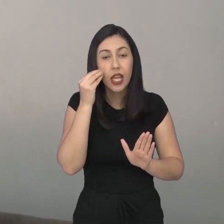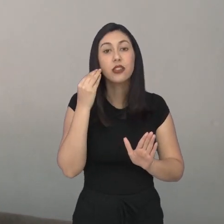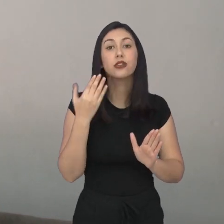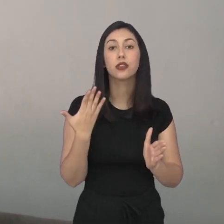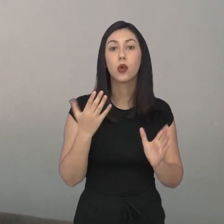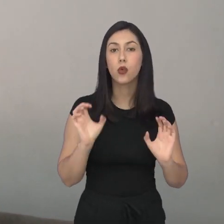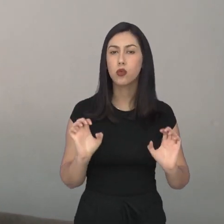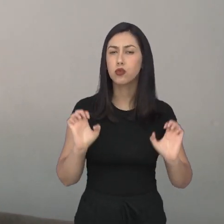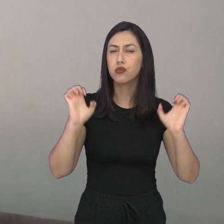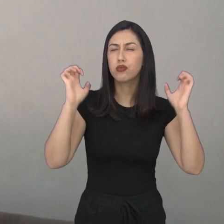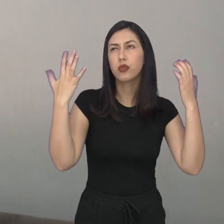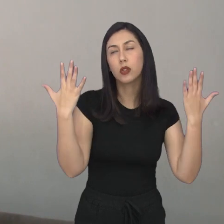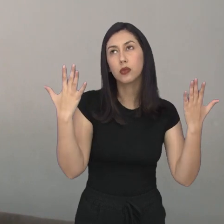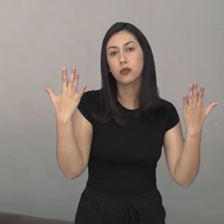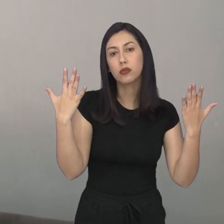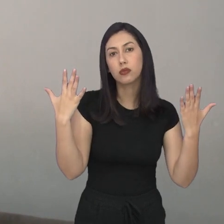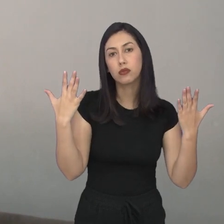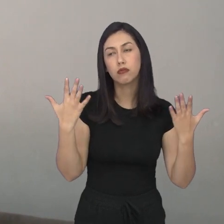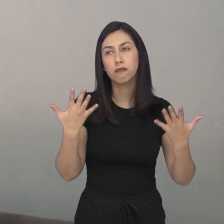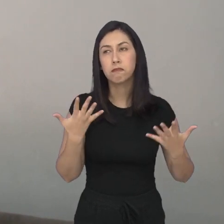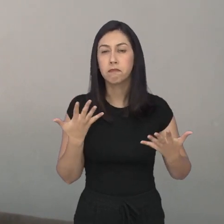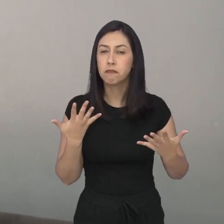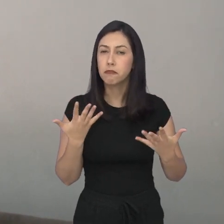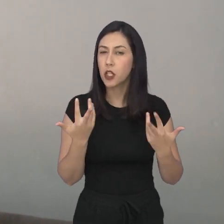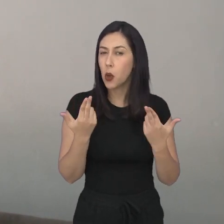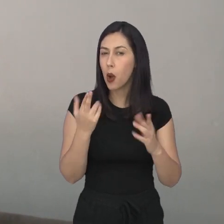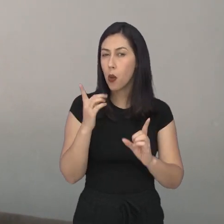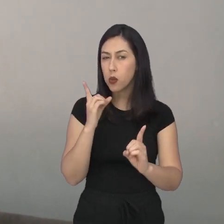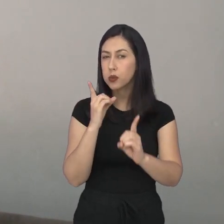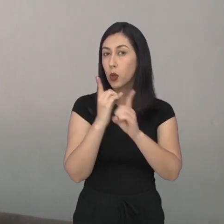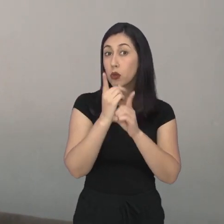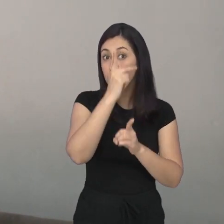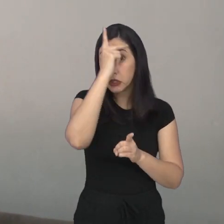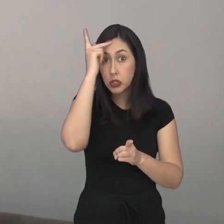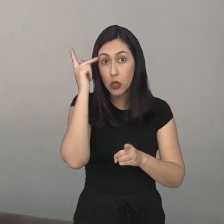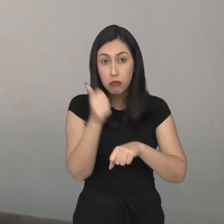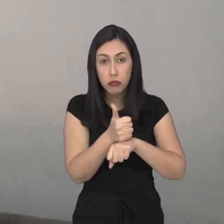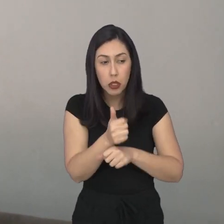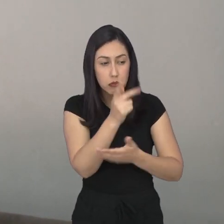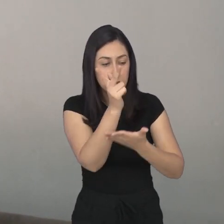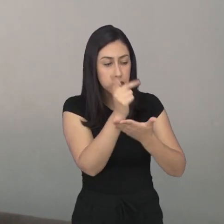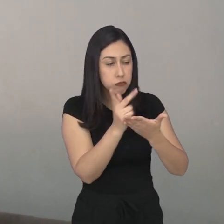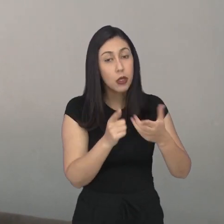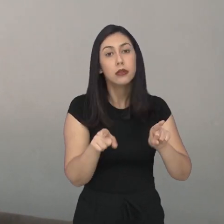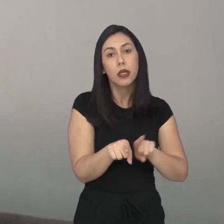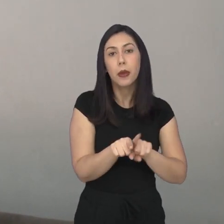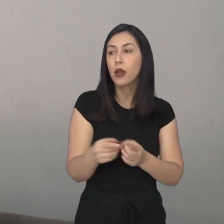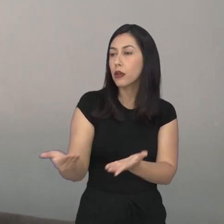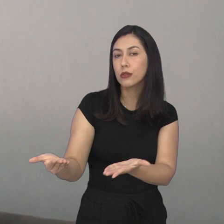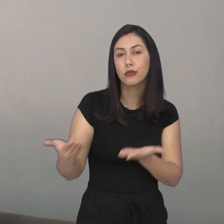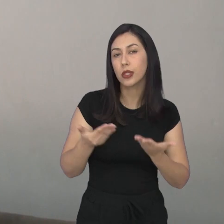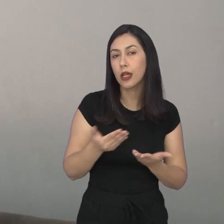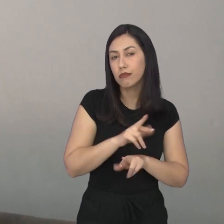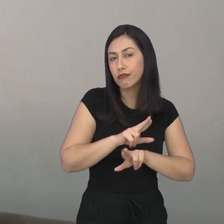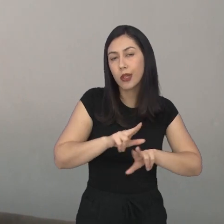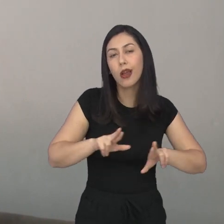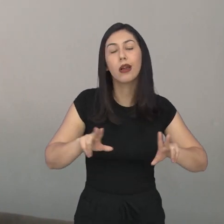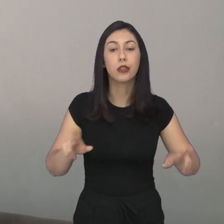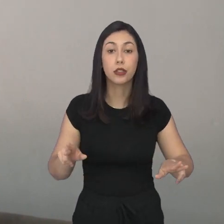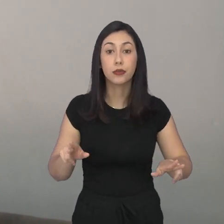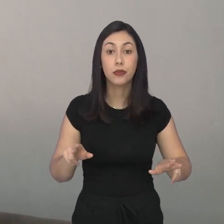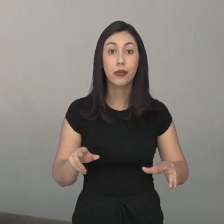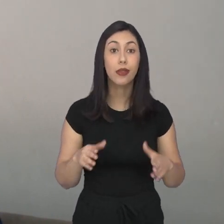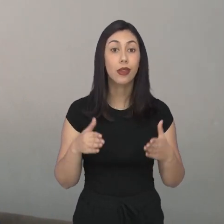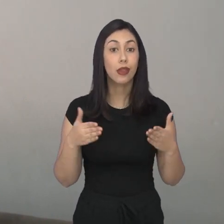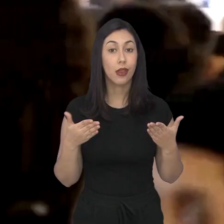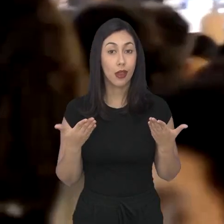Vale Comics, né, um evento aqui que serviu como um encontro dos desenhistas e também com convidados e atrações